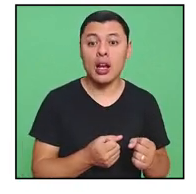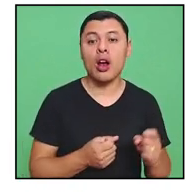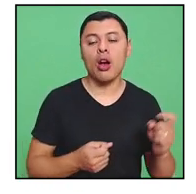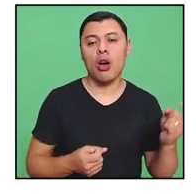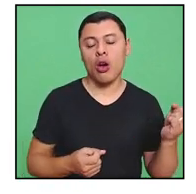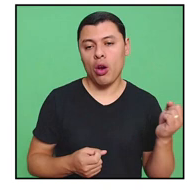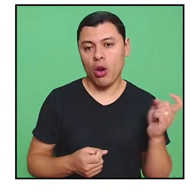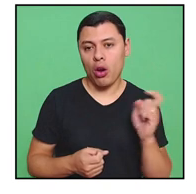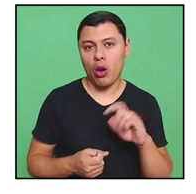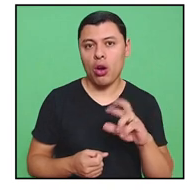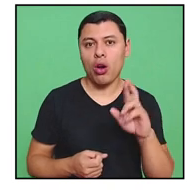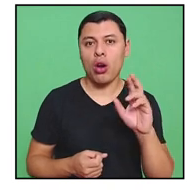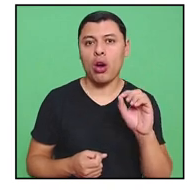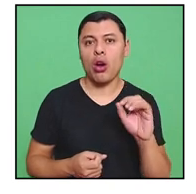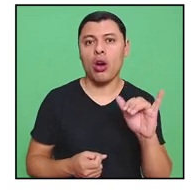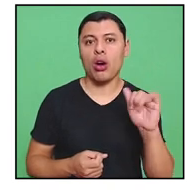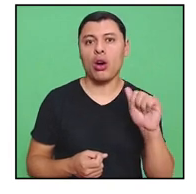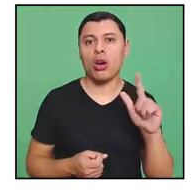royalty maior.